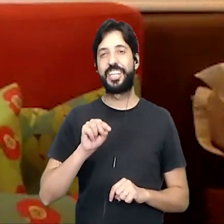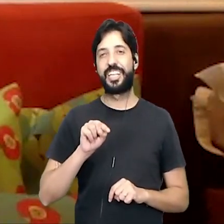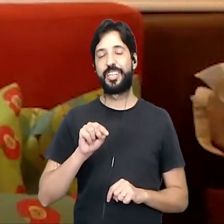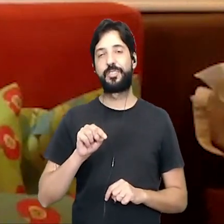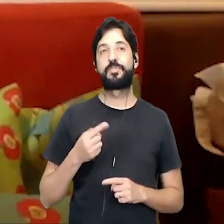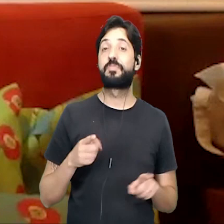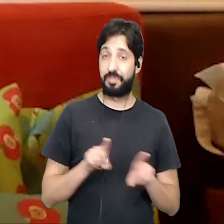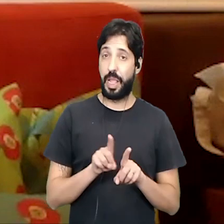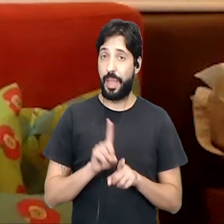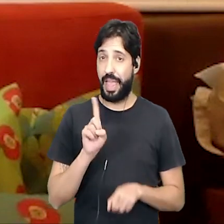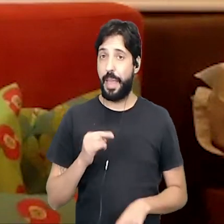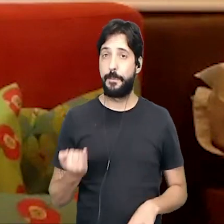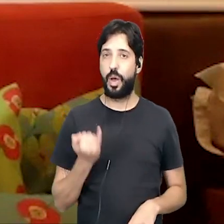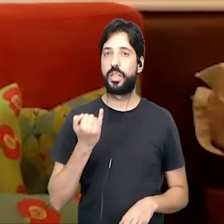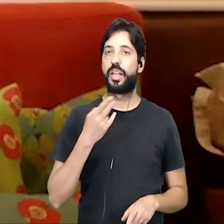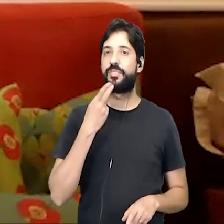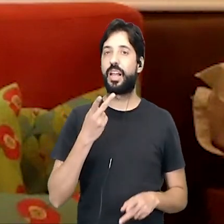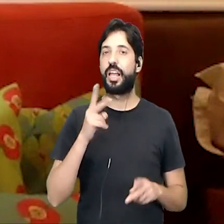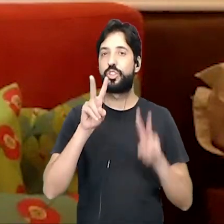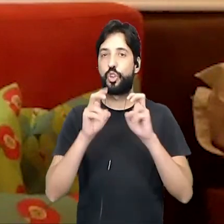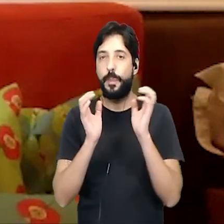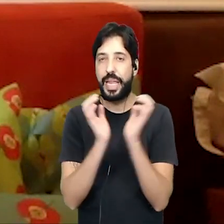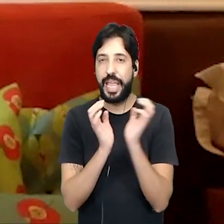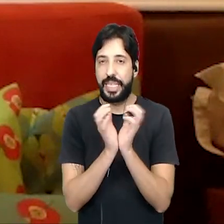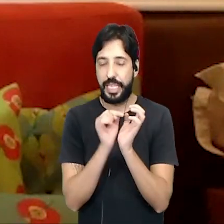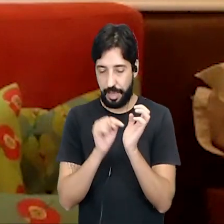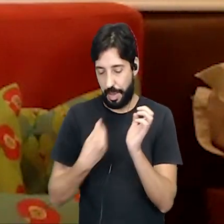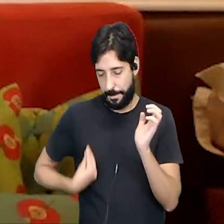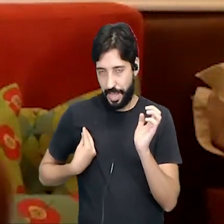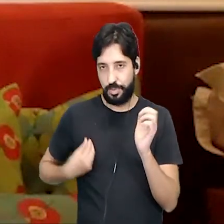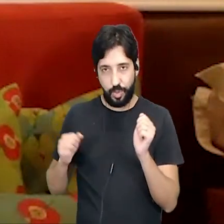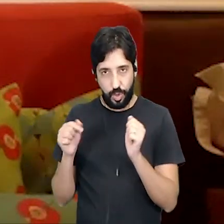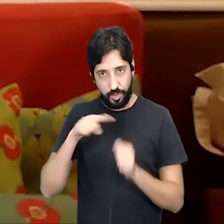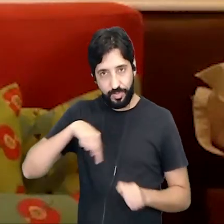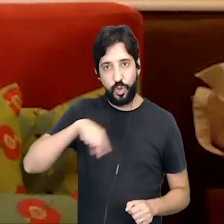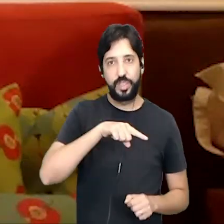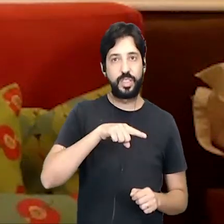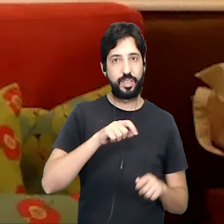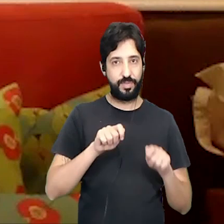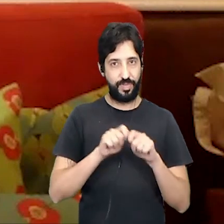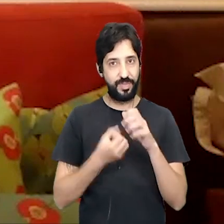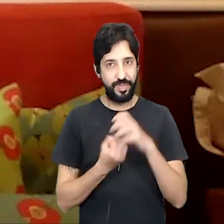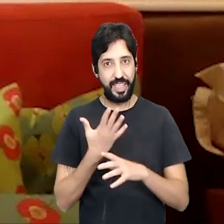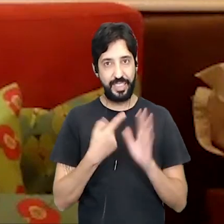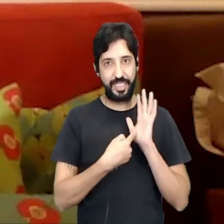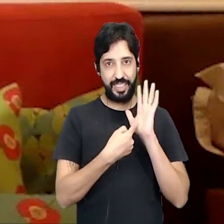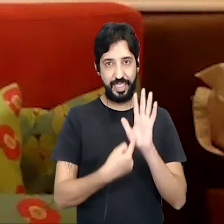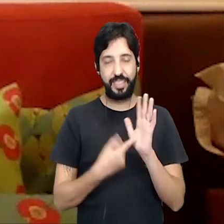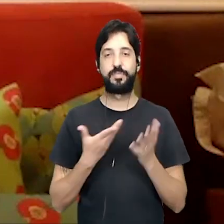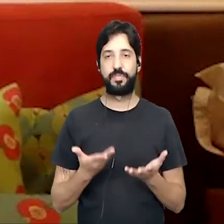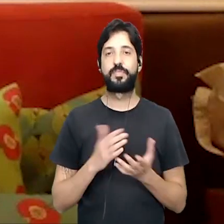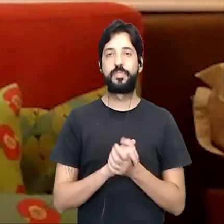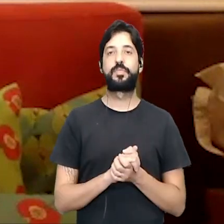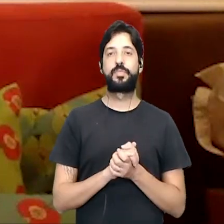imagem do Ernesto Neto. Eu acho que seria também importante falar da equipe toda que participou com vocês, né?